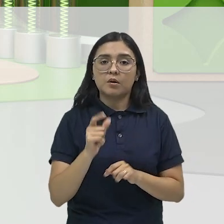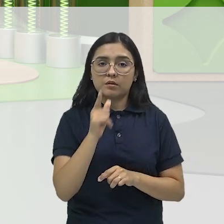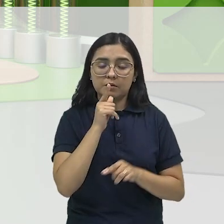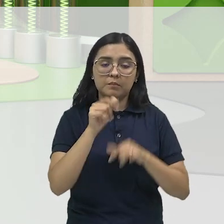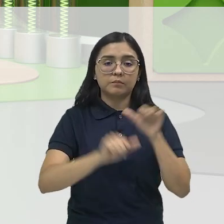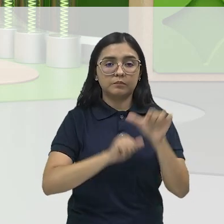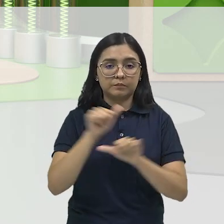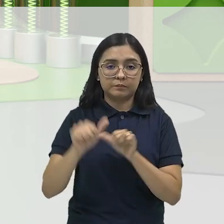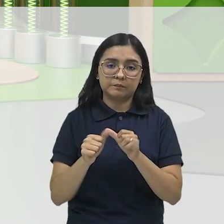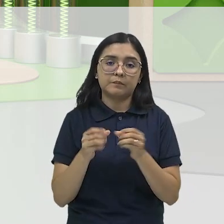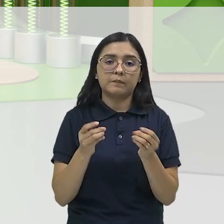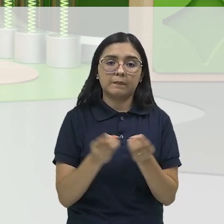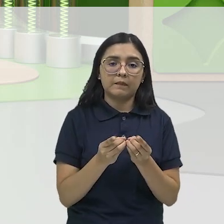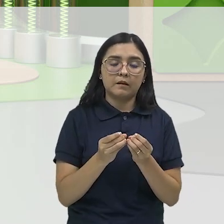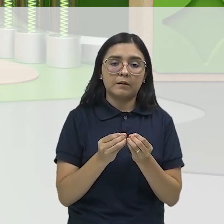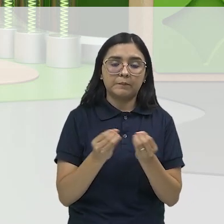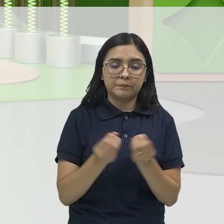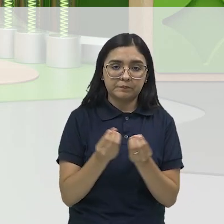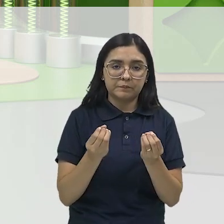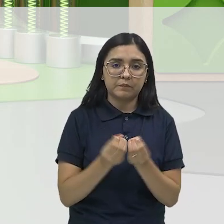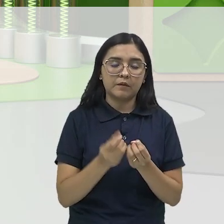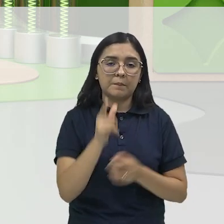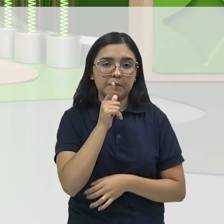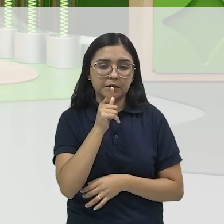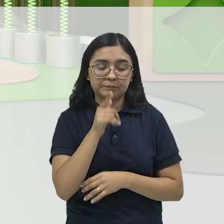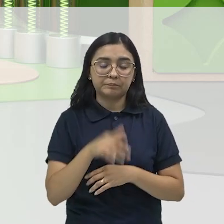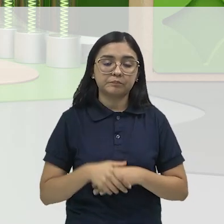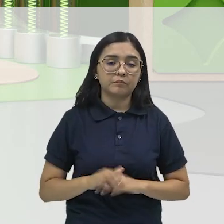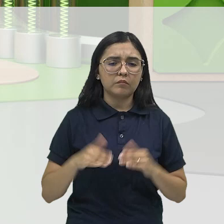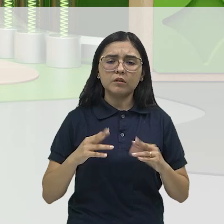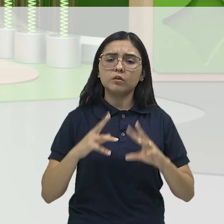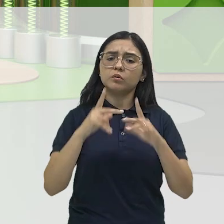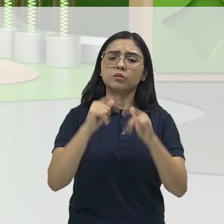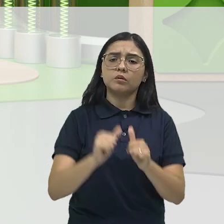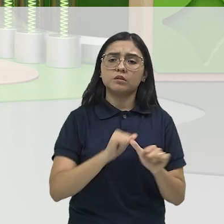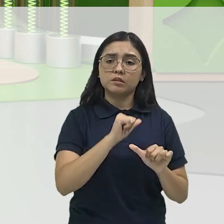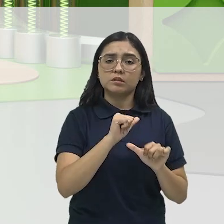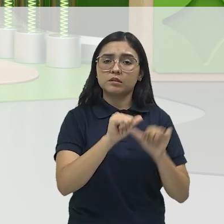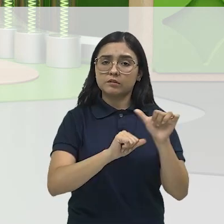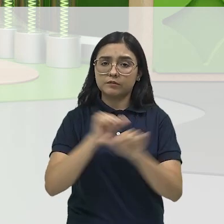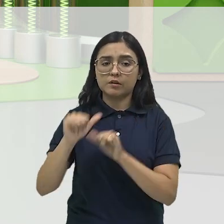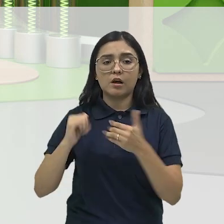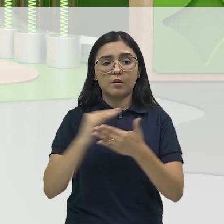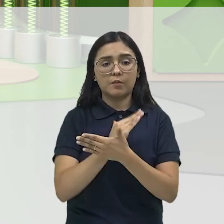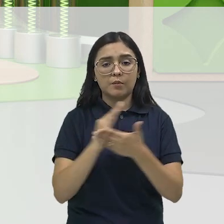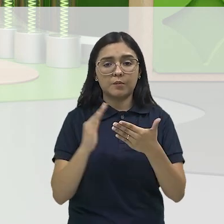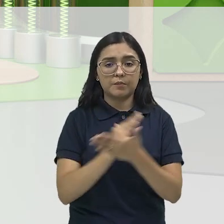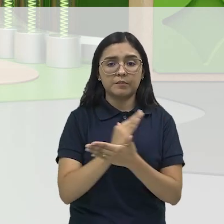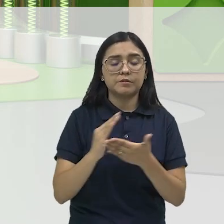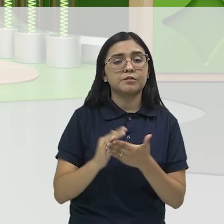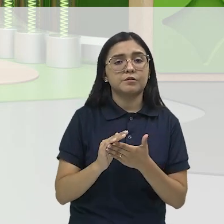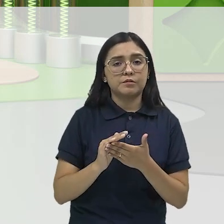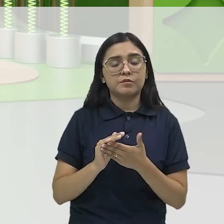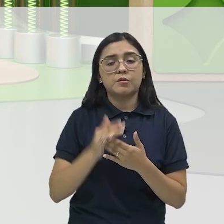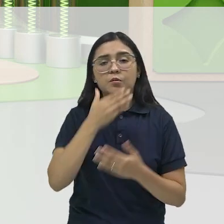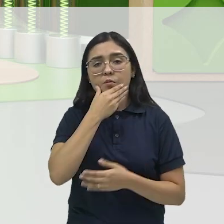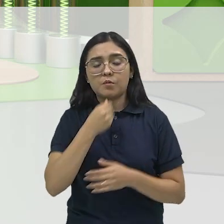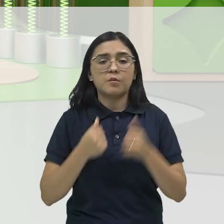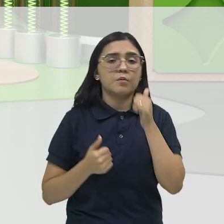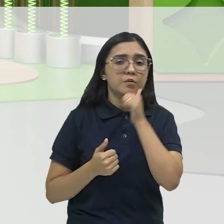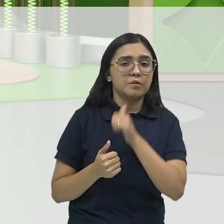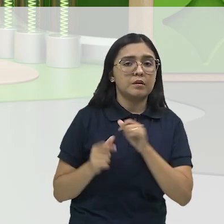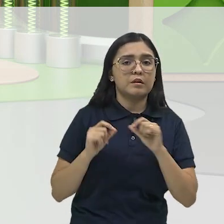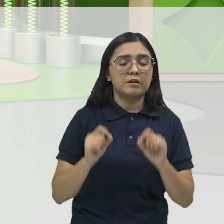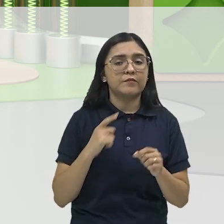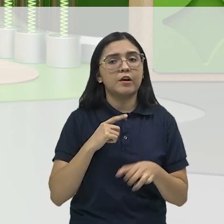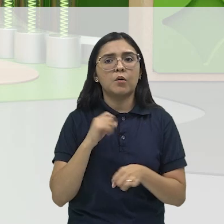genitais, testículos e pênis, né? Então, todas essas transformações, algumas delas, né, os rapazes, as moças até